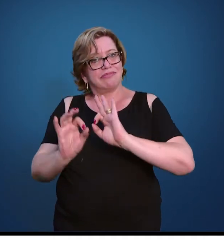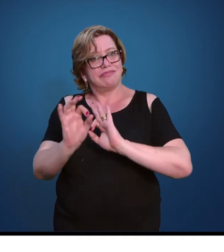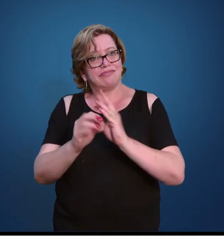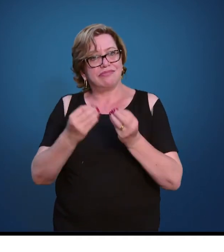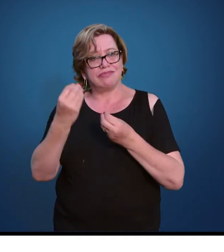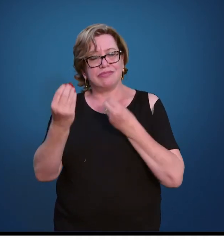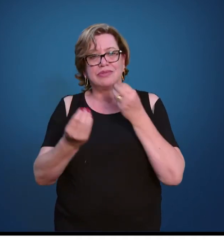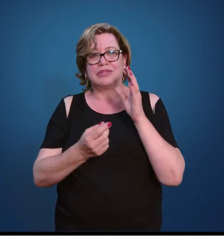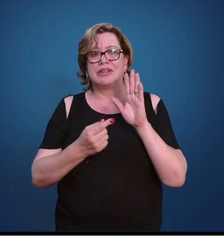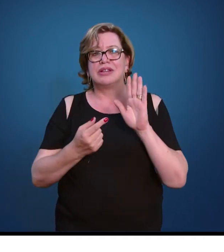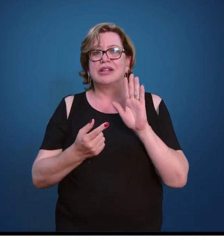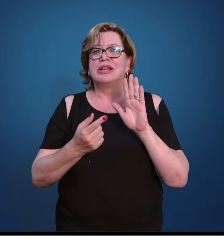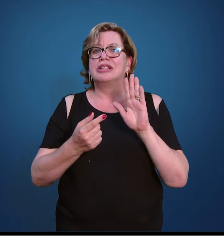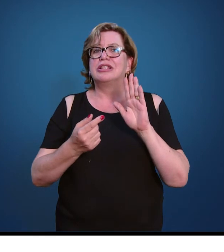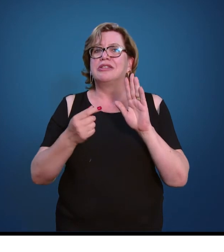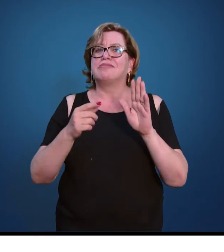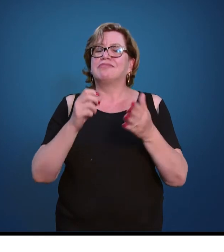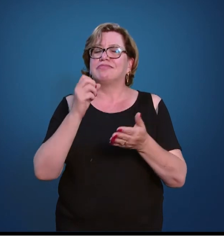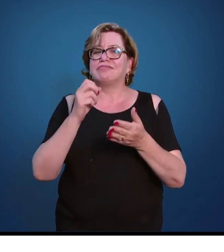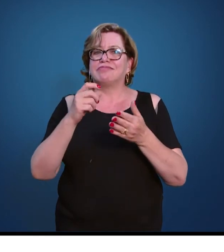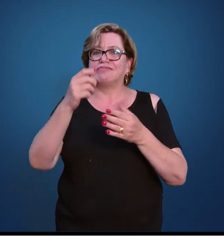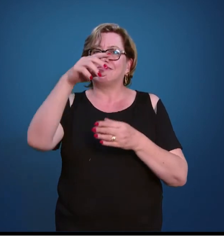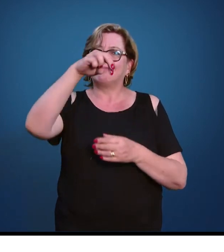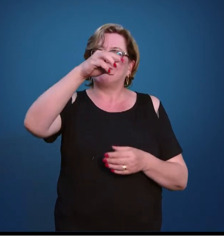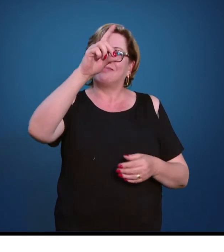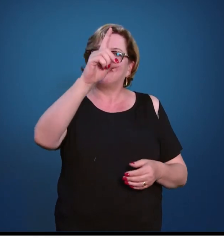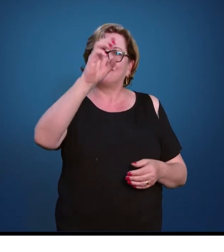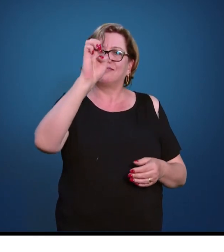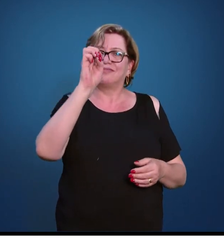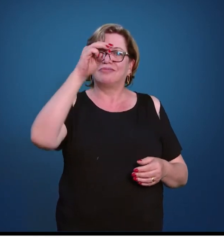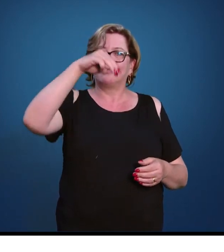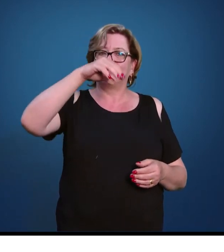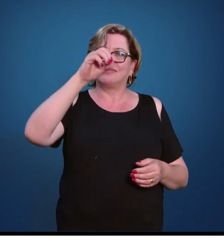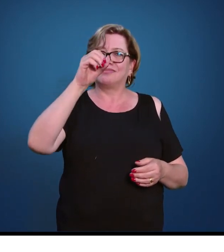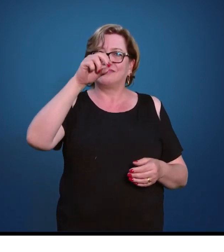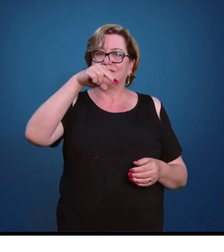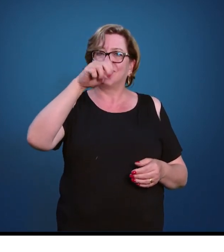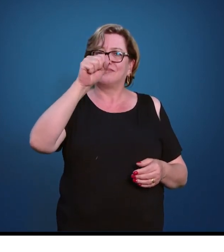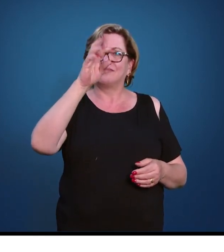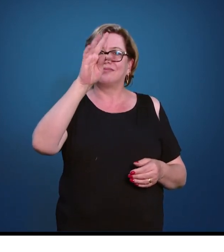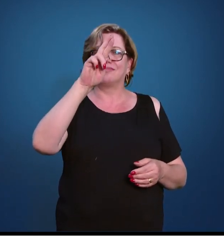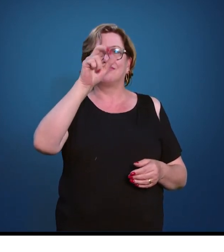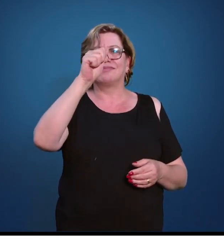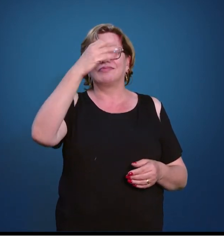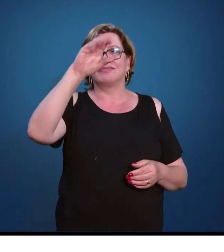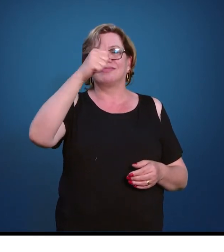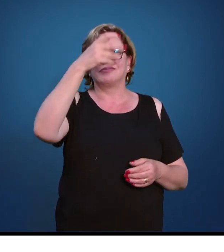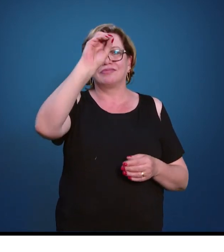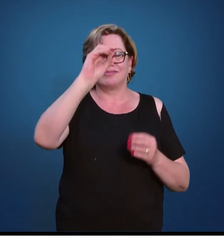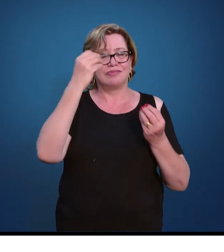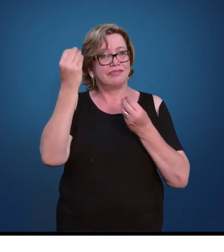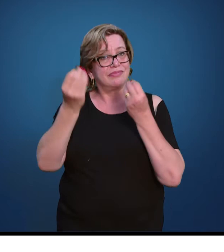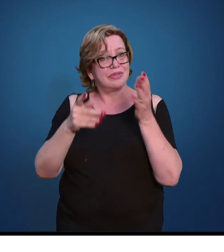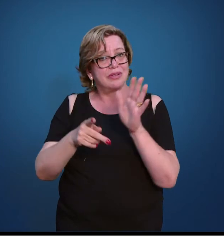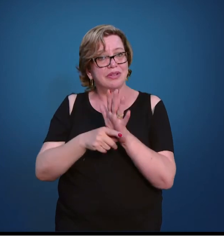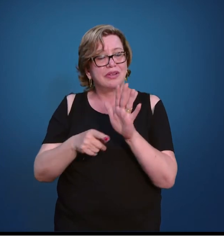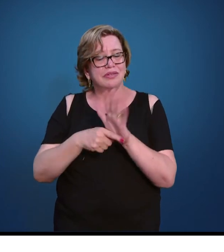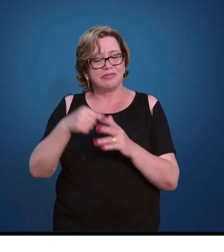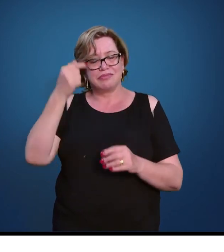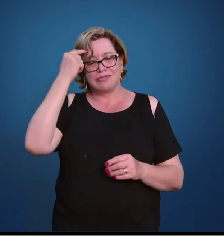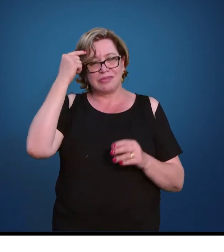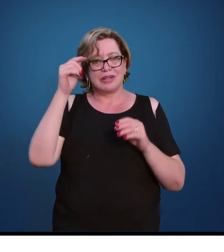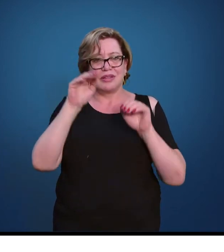de demonstrações contábeis que são padronizadas, que possuem um padrão de pensamento